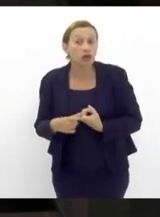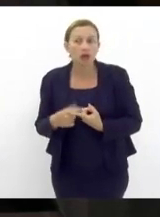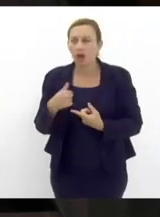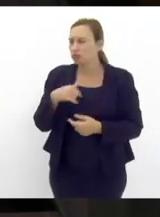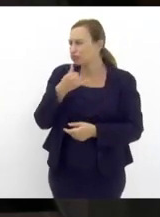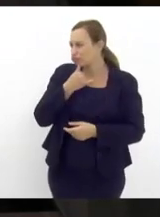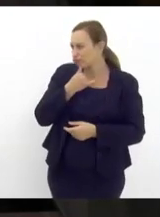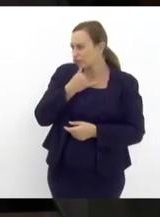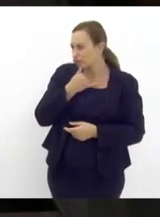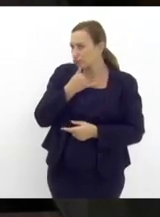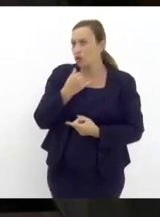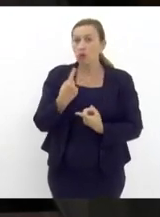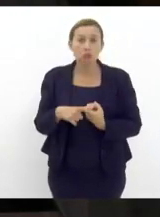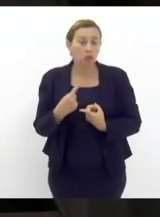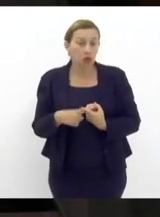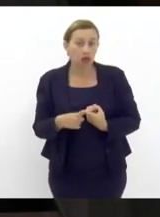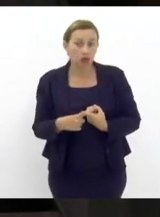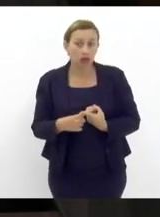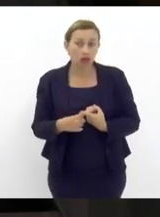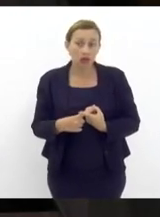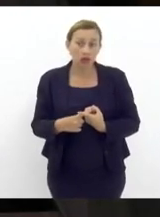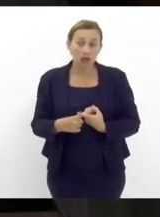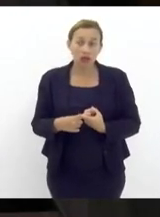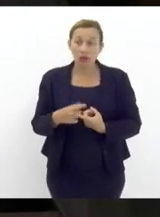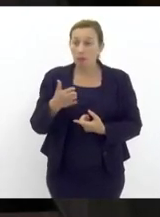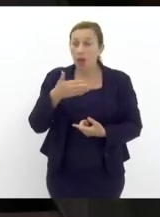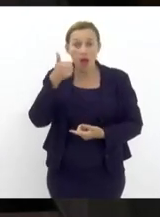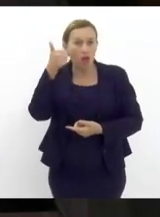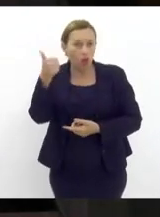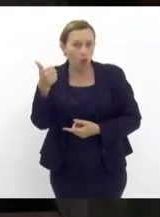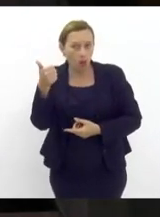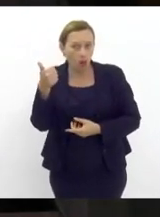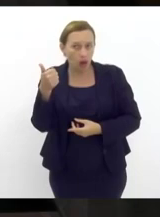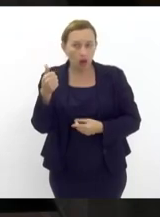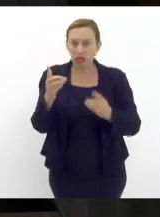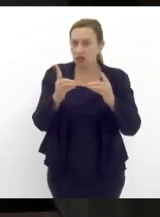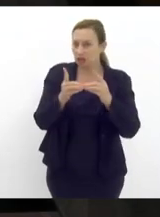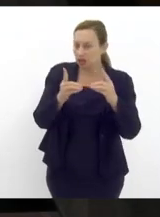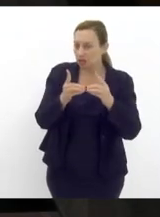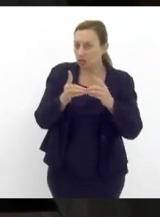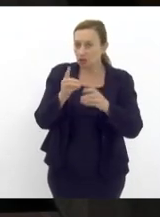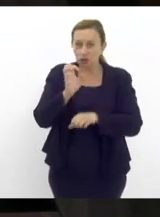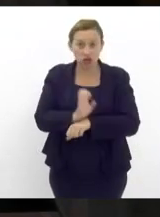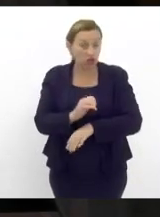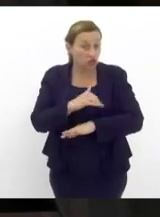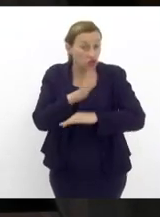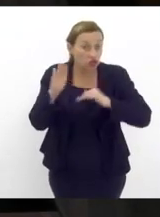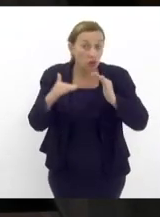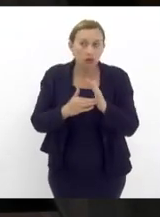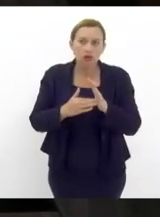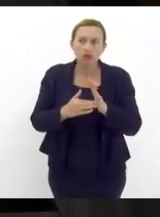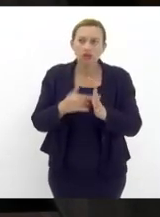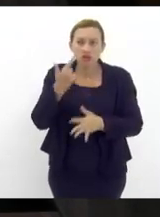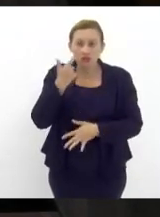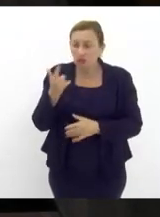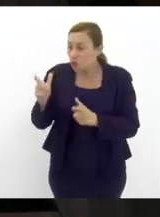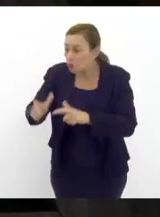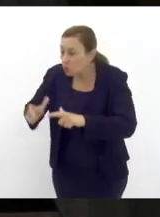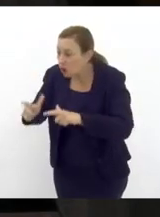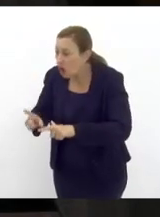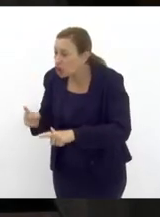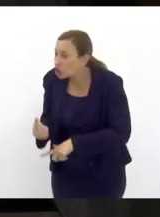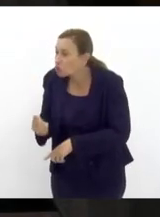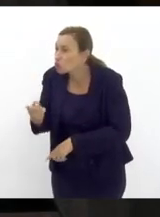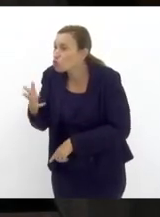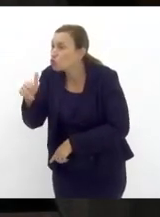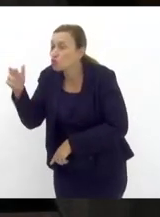fico triste com isso porque em vez da gente melhorar o serviço no estado como um todo a gente vê uma região que nunca passou